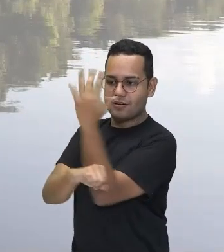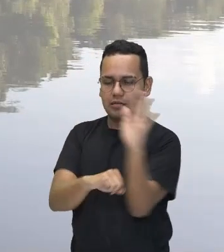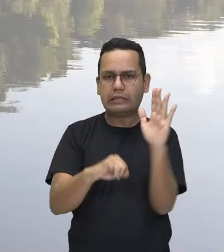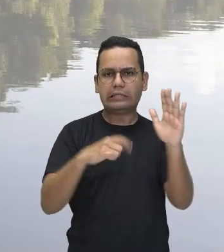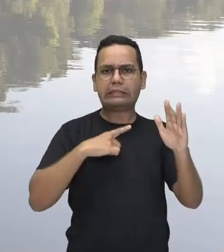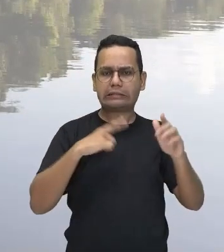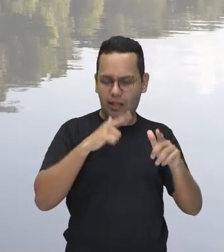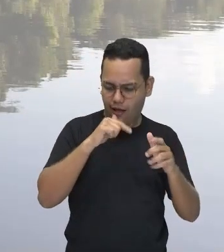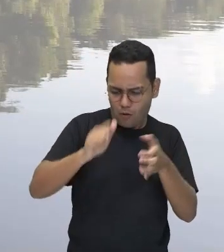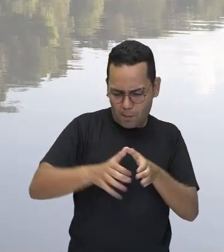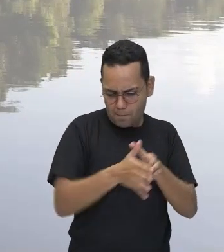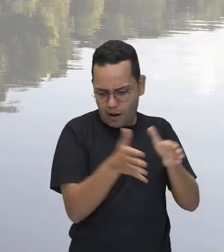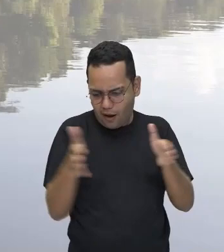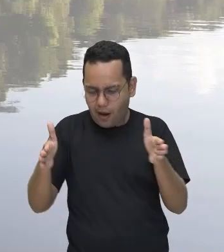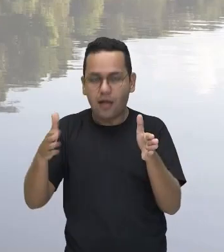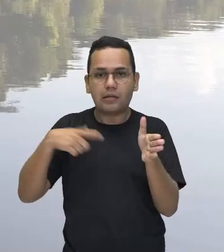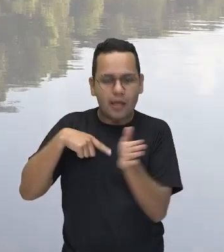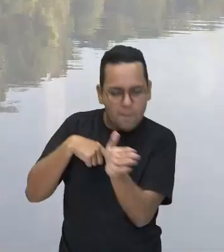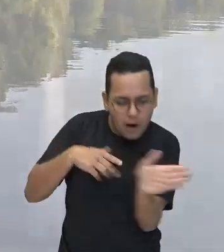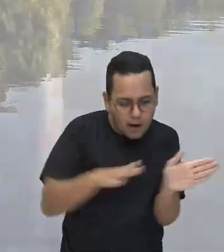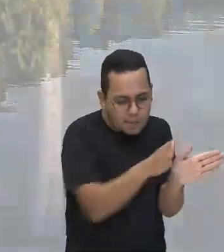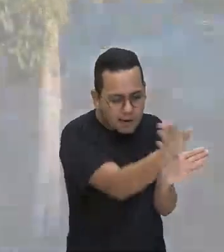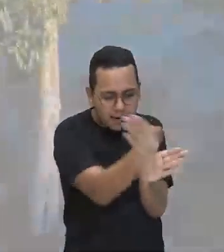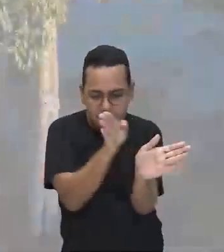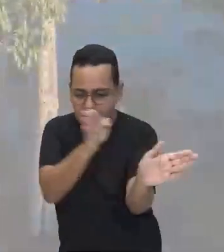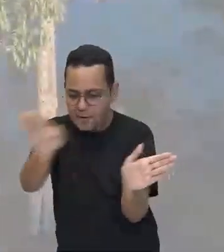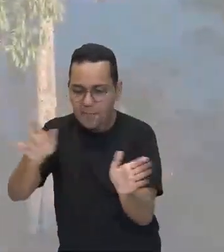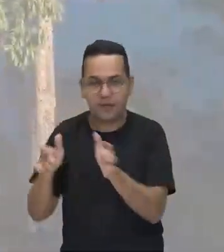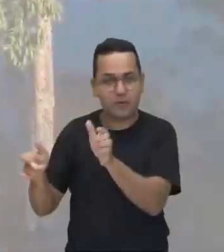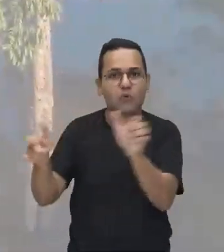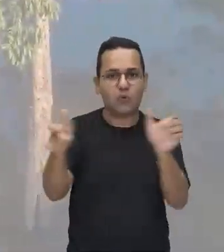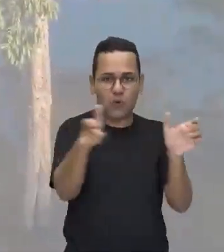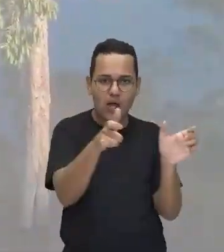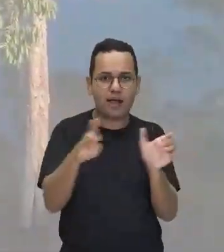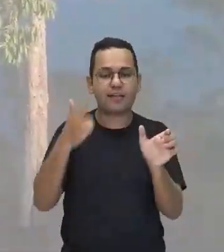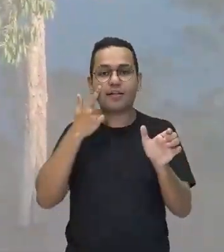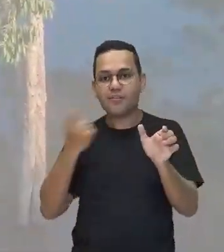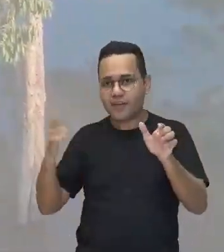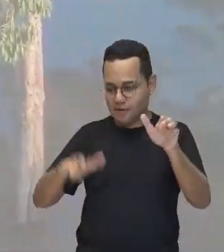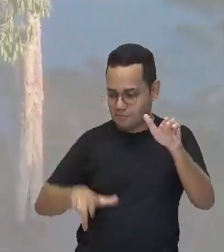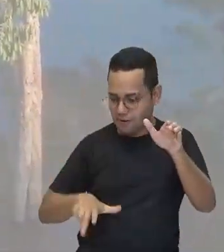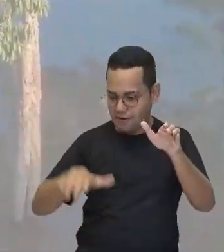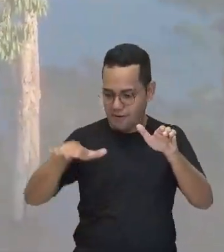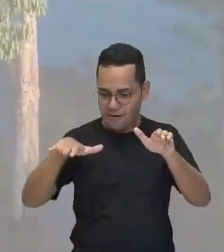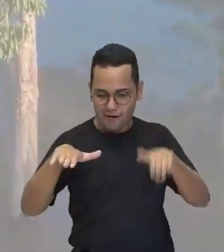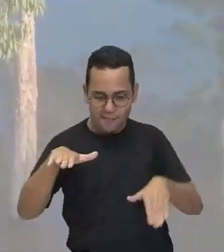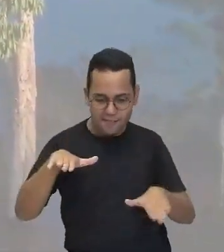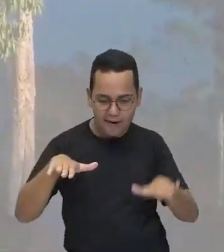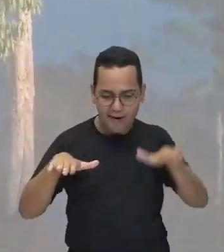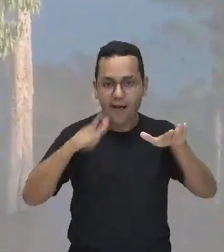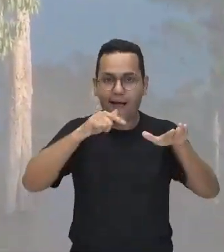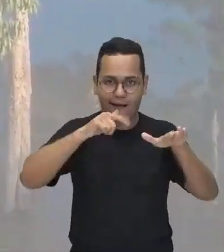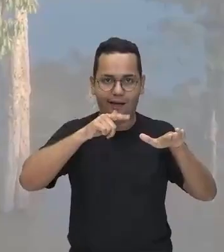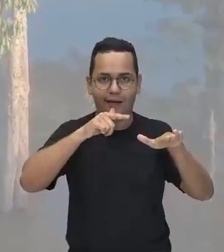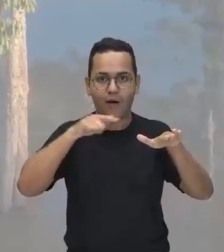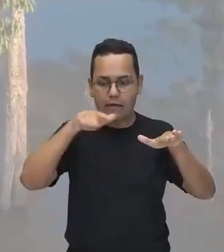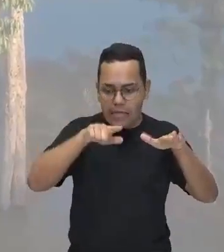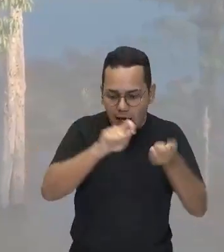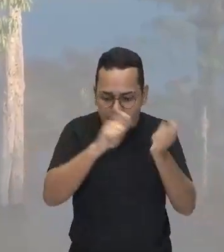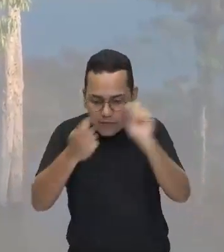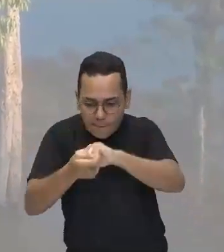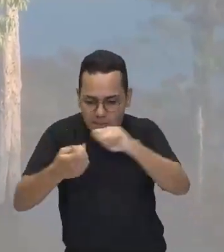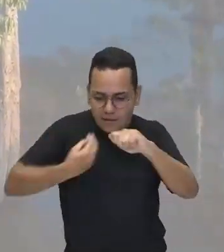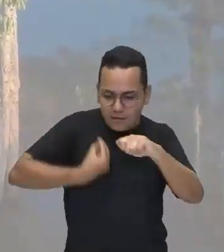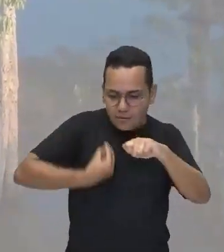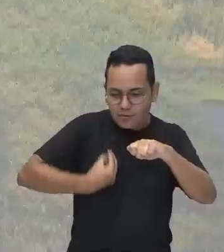majestosos serpenteiam por este terreno, esculpindo várzeas inundáveis e igapós, onde a vida se adapta ao ritmo